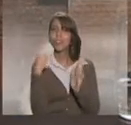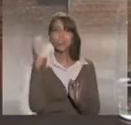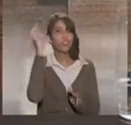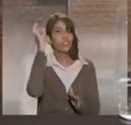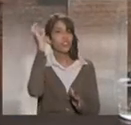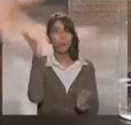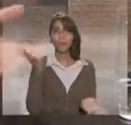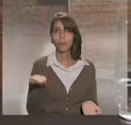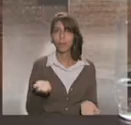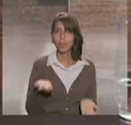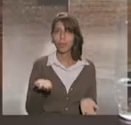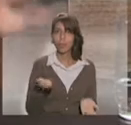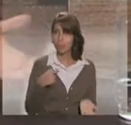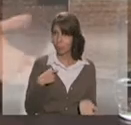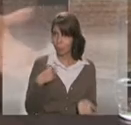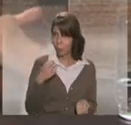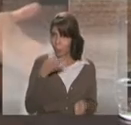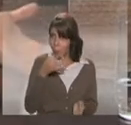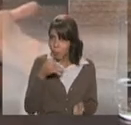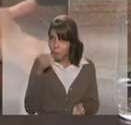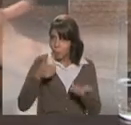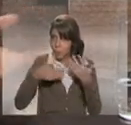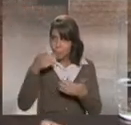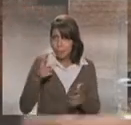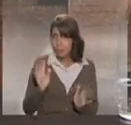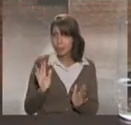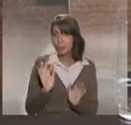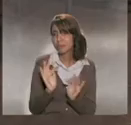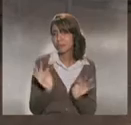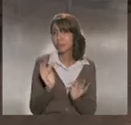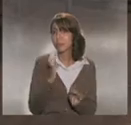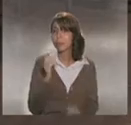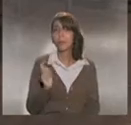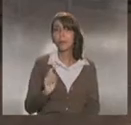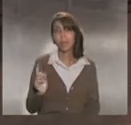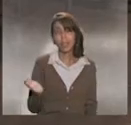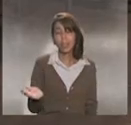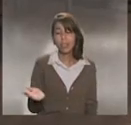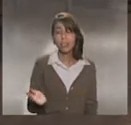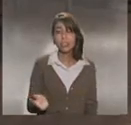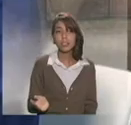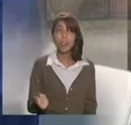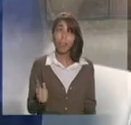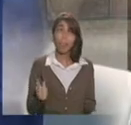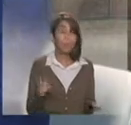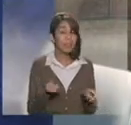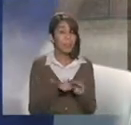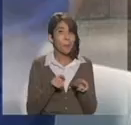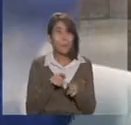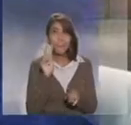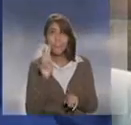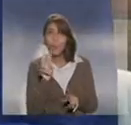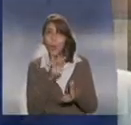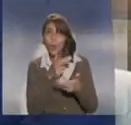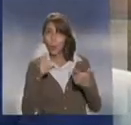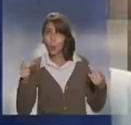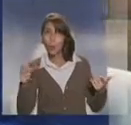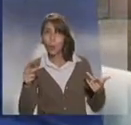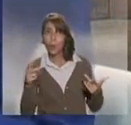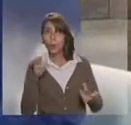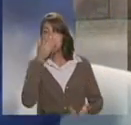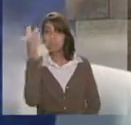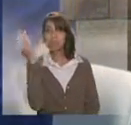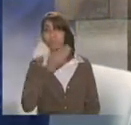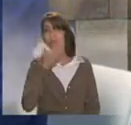eu vou poder ter uma opinião bem superficial sobre isso e outra coisa você vai enxergar coisas chiquinha o público não vê